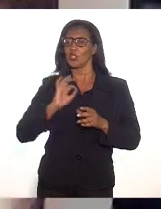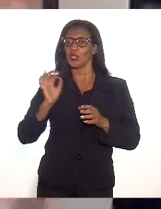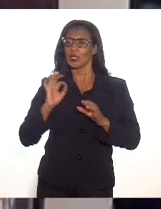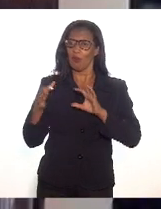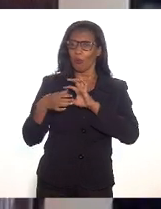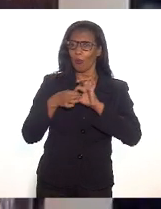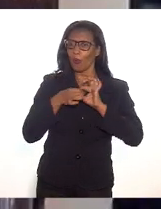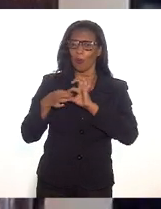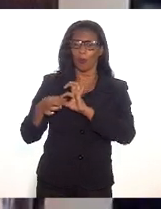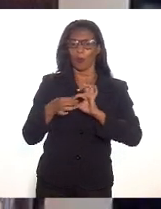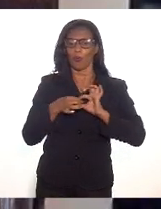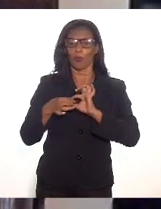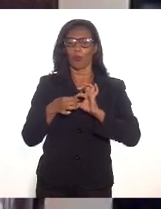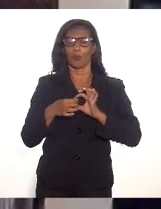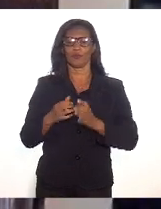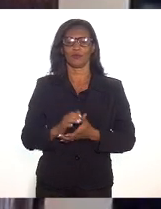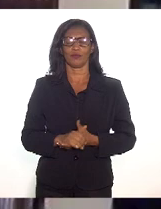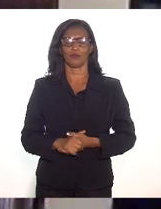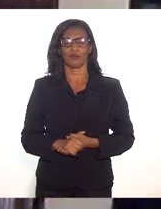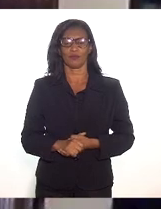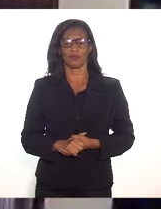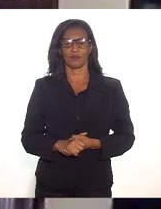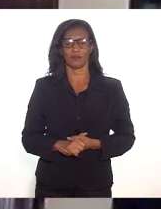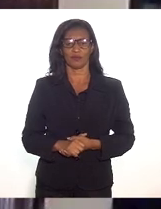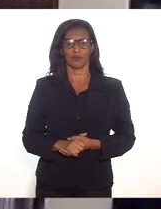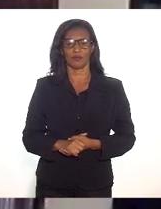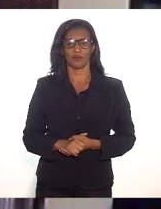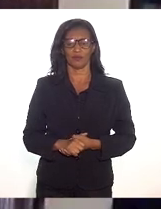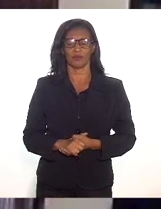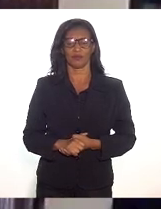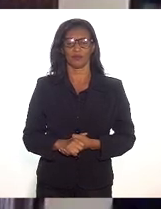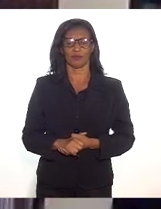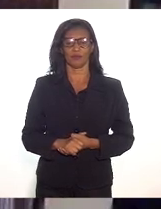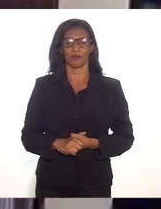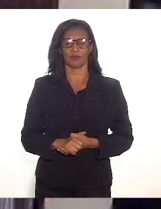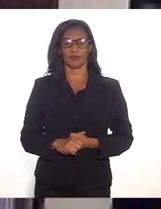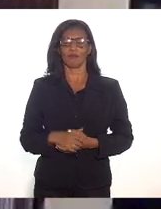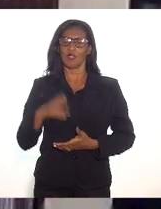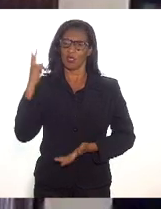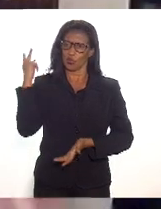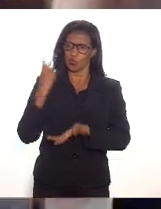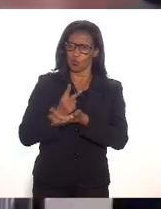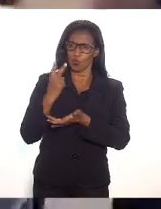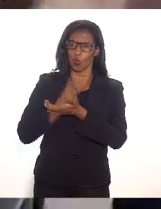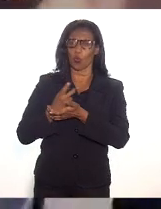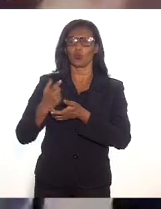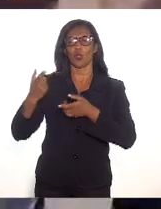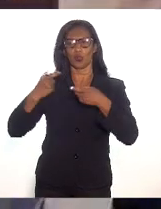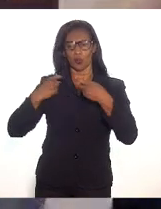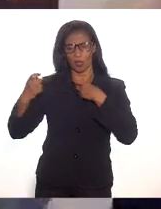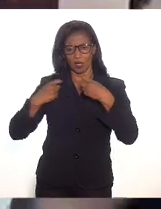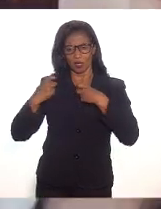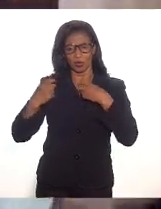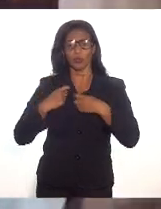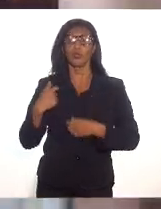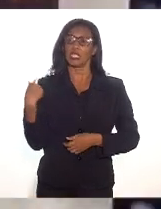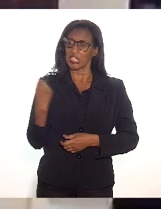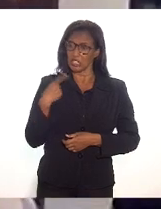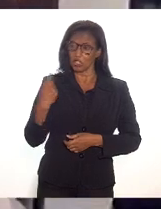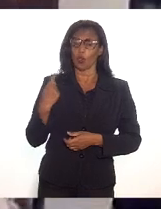falo, a goiabada com a primeira gargalhada. Entendeu? Não, eles vão continuar na luta. E nós devemos